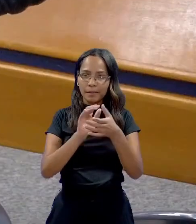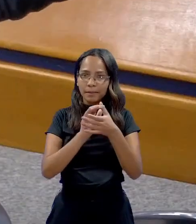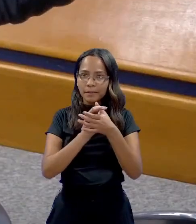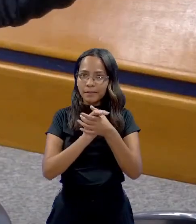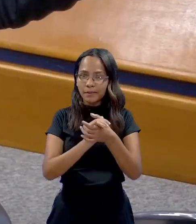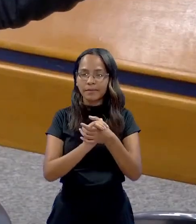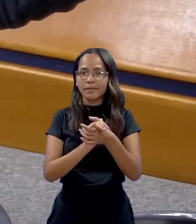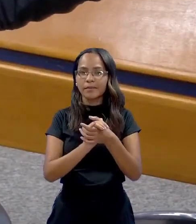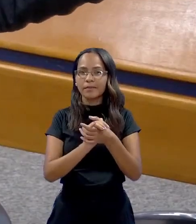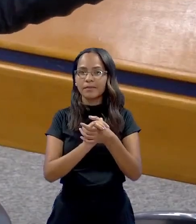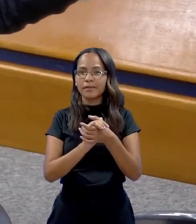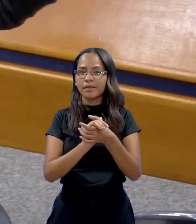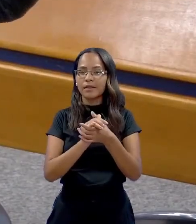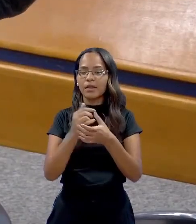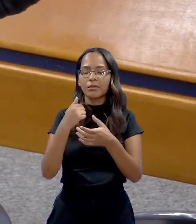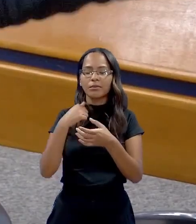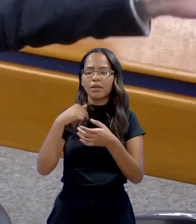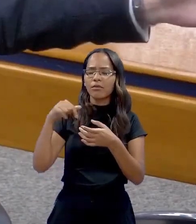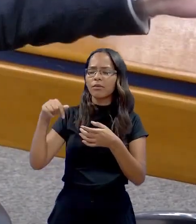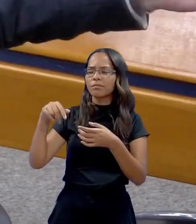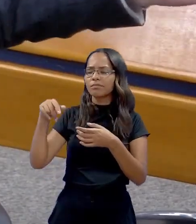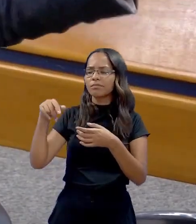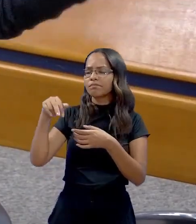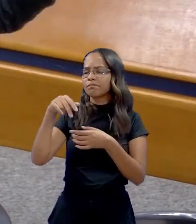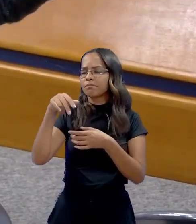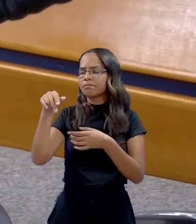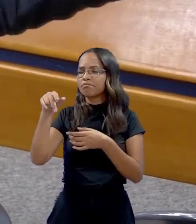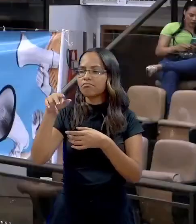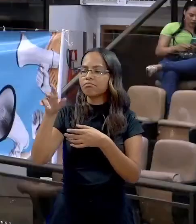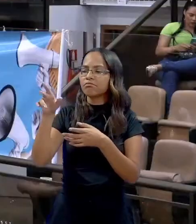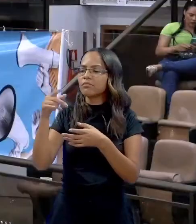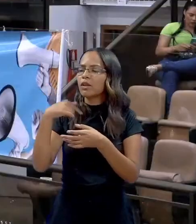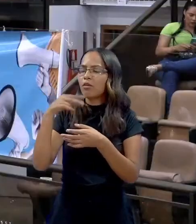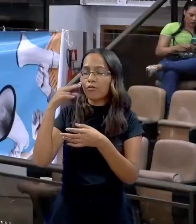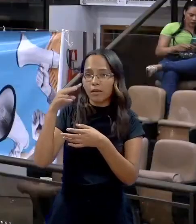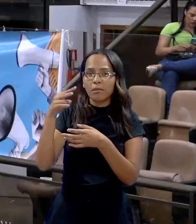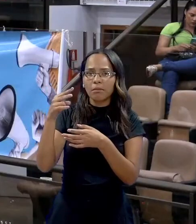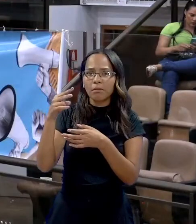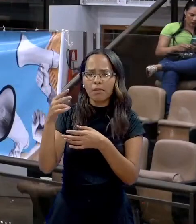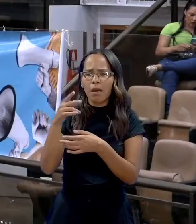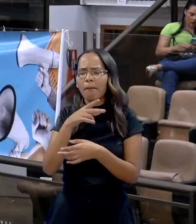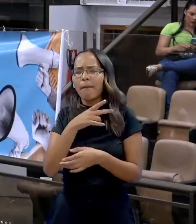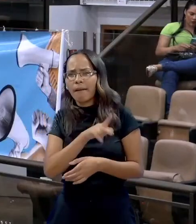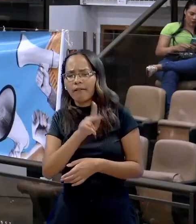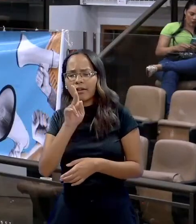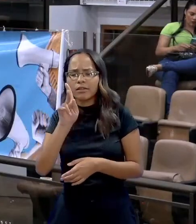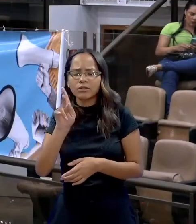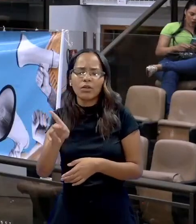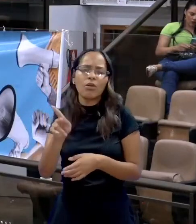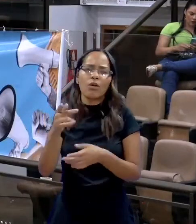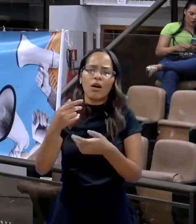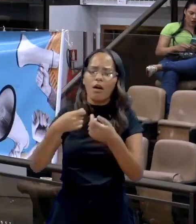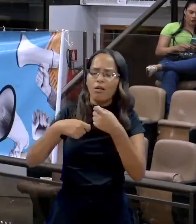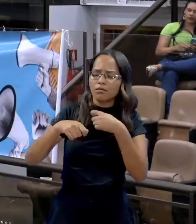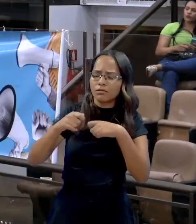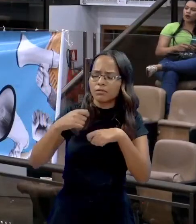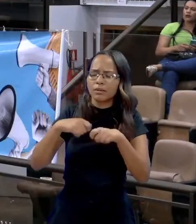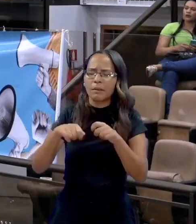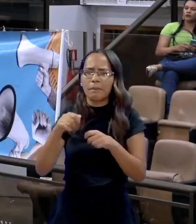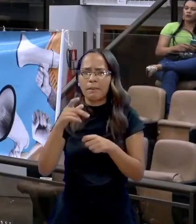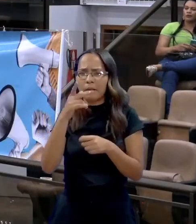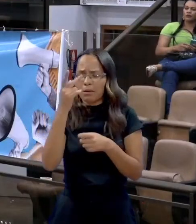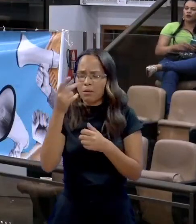passeando nas galerias, eu pude ver professores, servidores administrativos, auxiliar de atividade educativa, agente de apoio